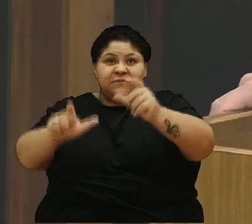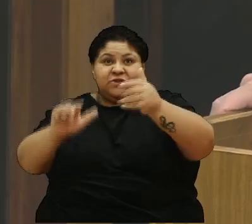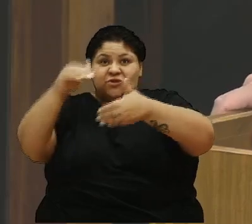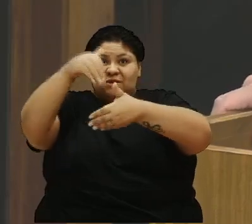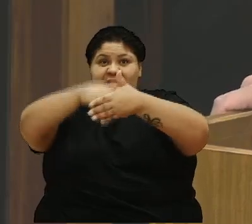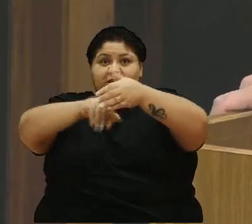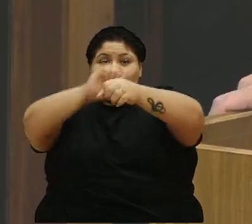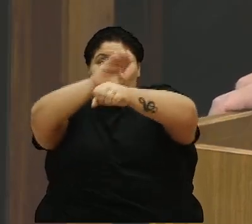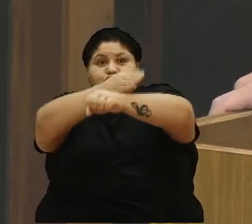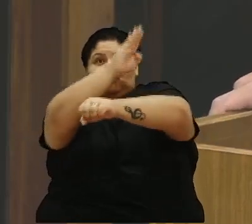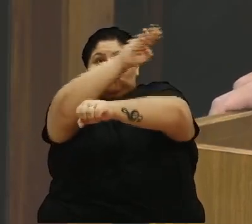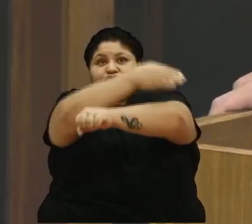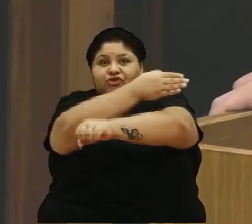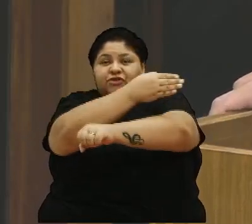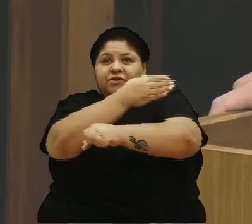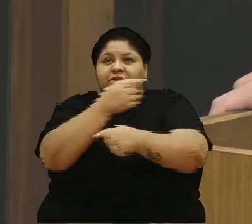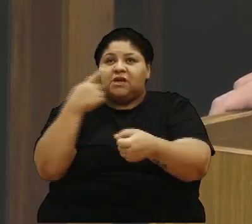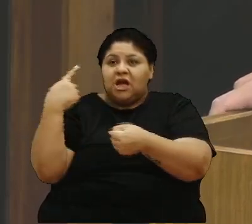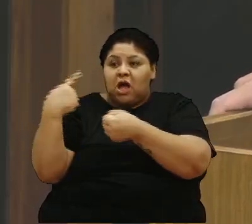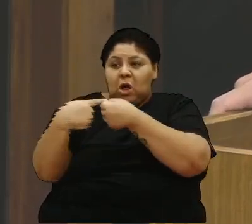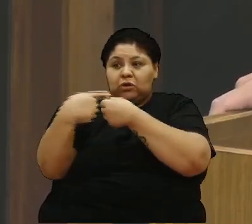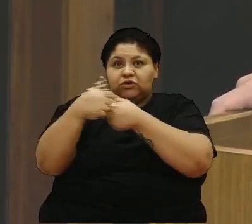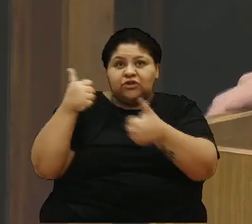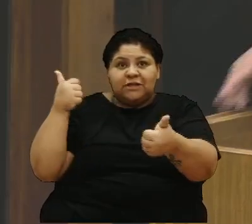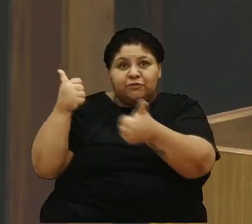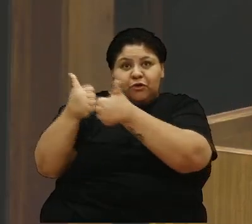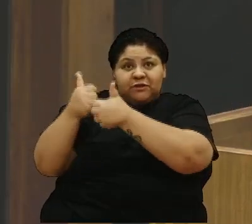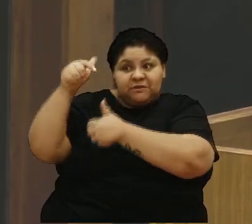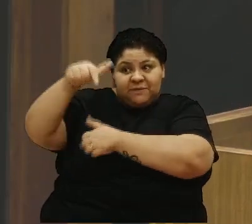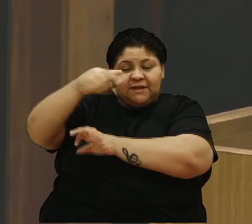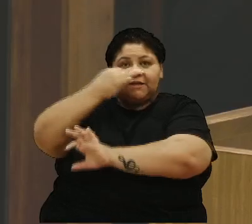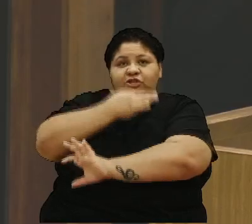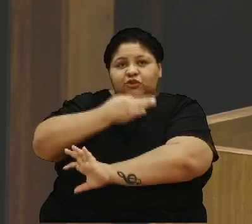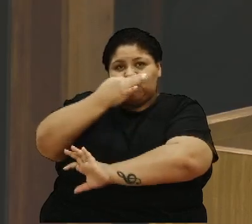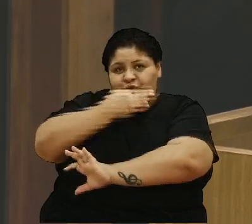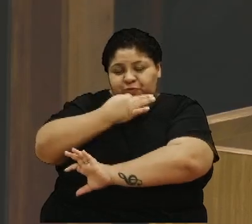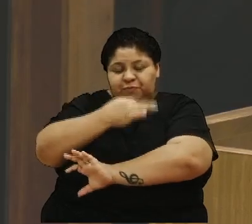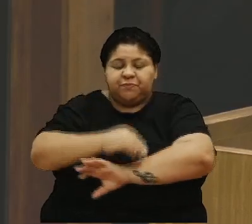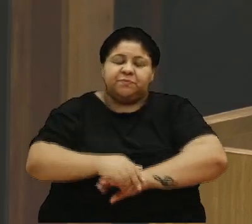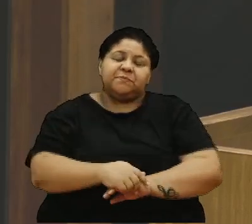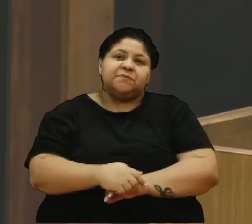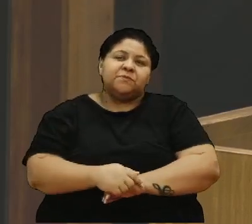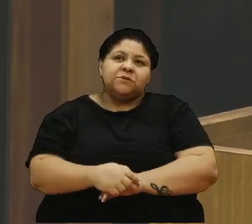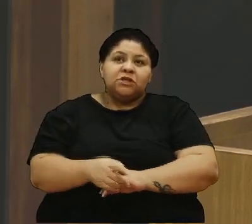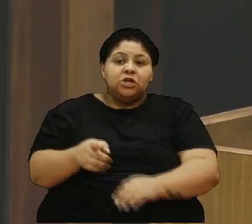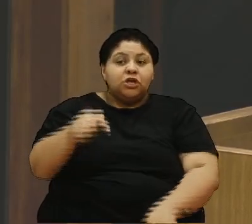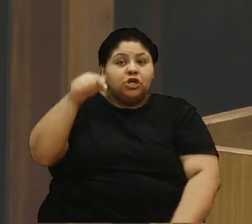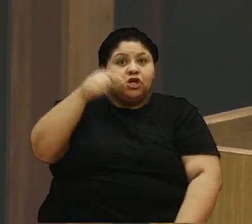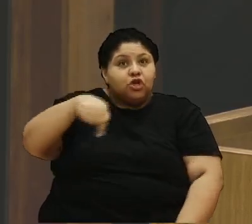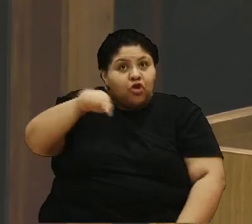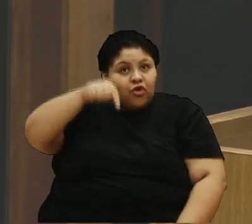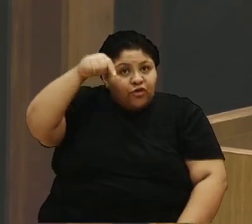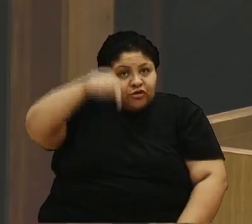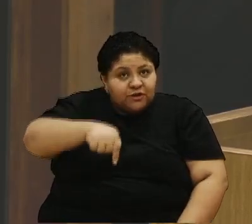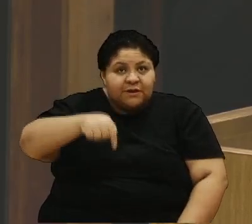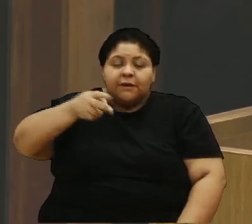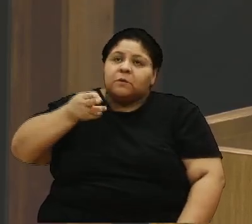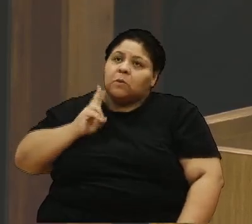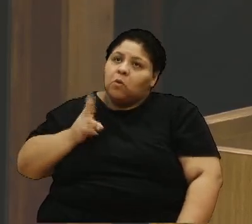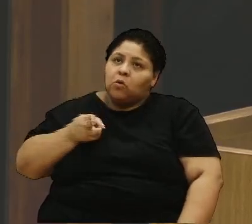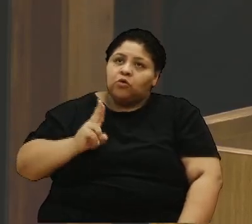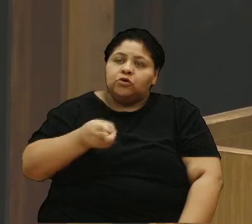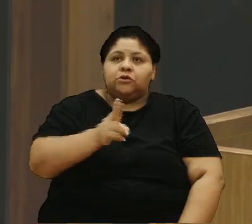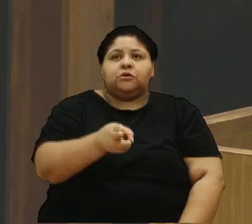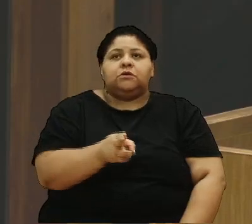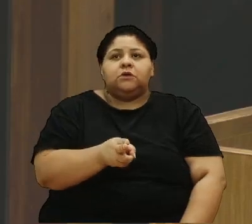em Vacaria, cidade próxima à nossa. E nós, em Caxias, seguimos